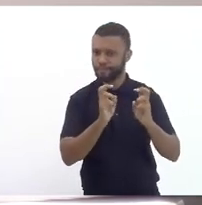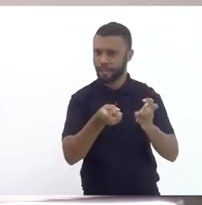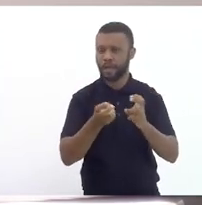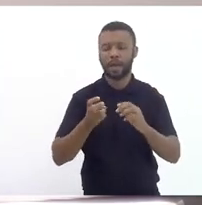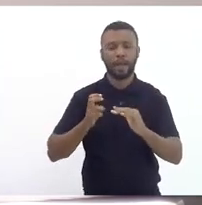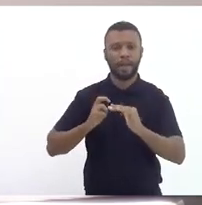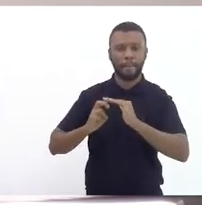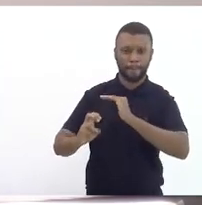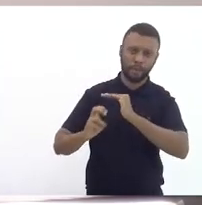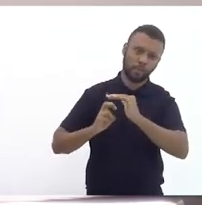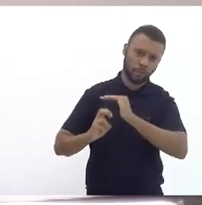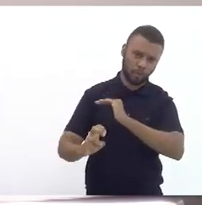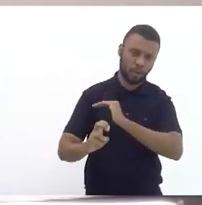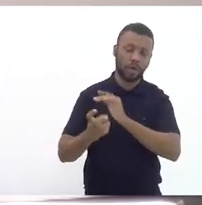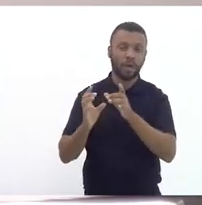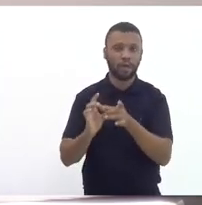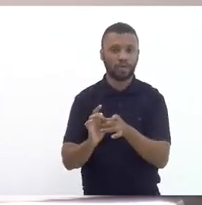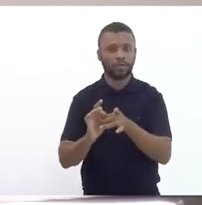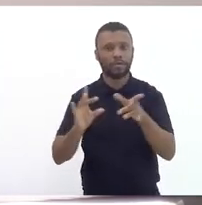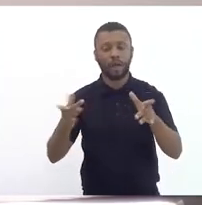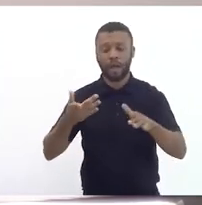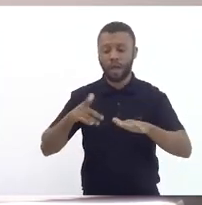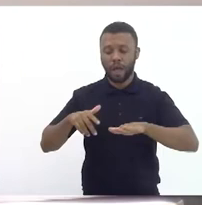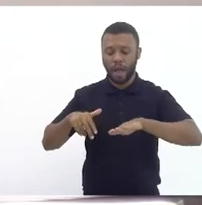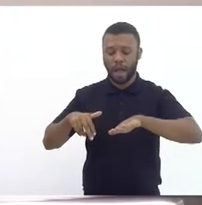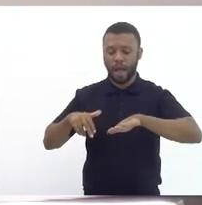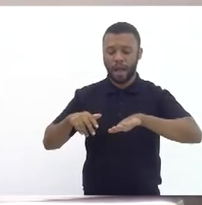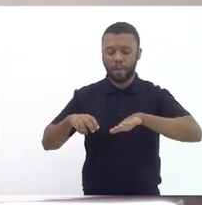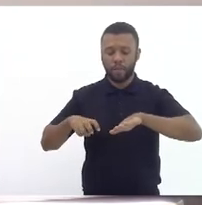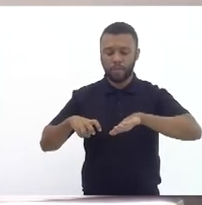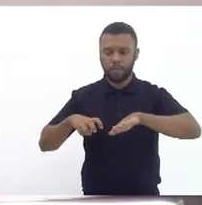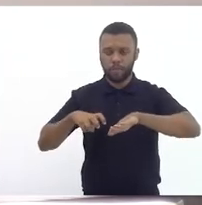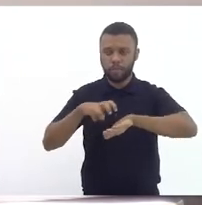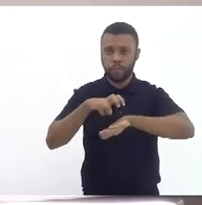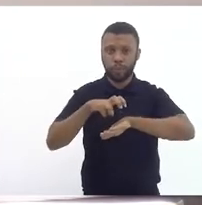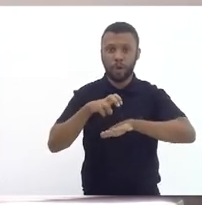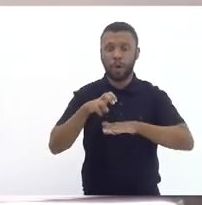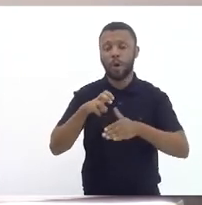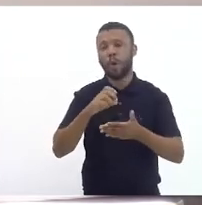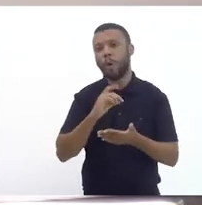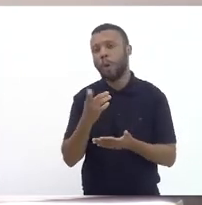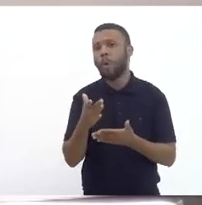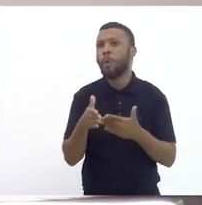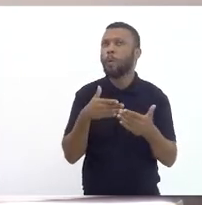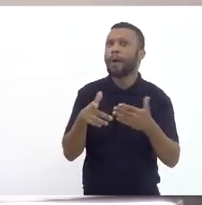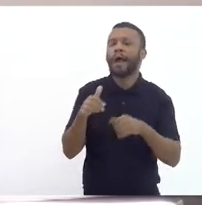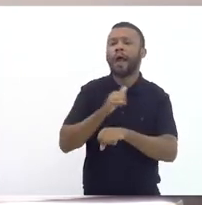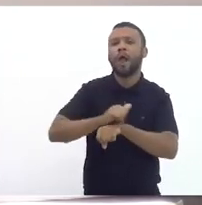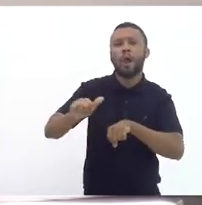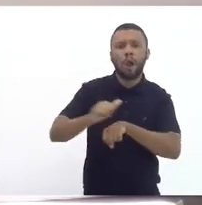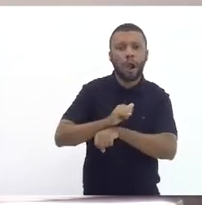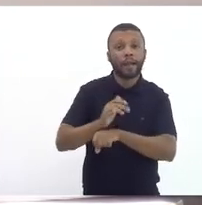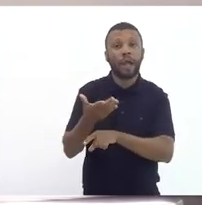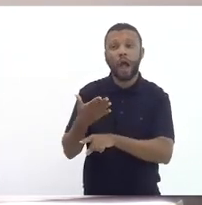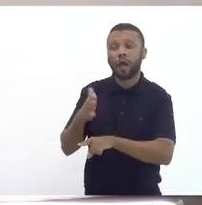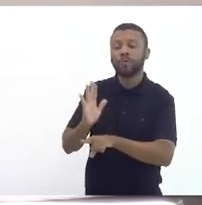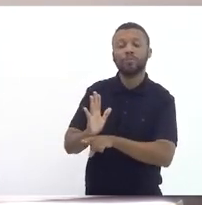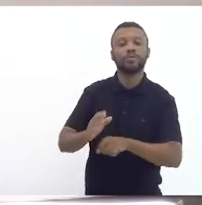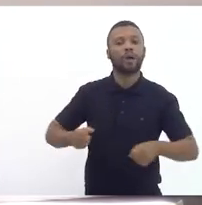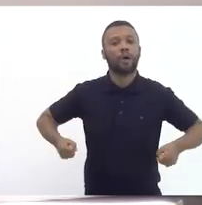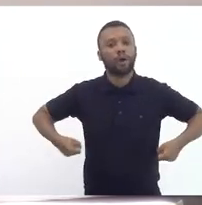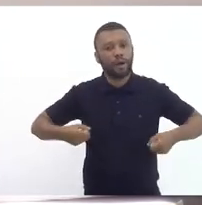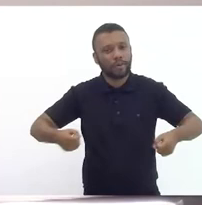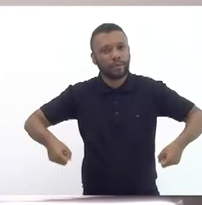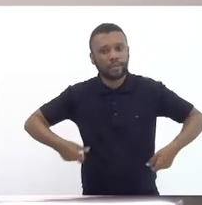Estado de Rio de Janeiro disponibilizar rampa ou qualquer meio que auxilie cadeirantes no embarque e desembarque da sua rua à estação e